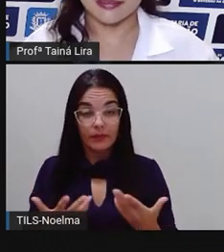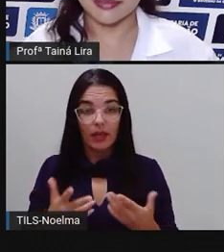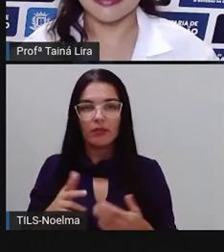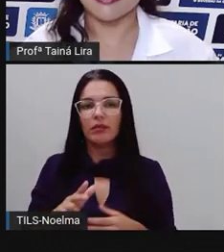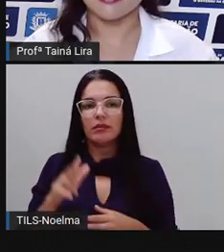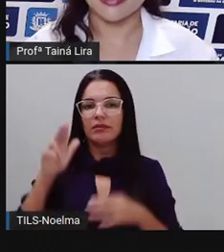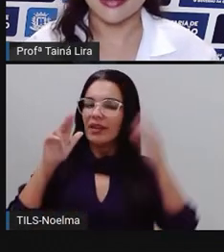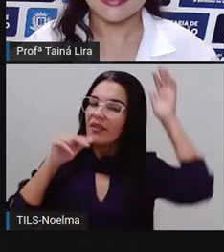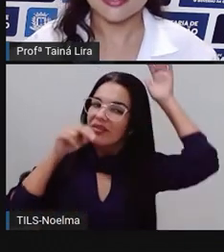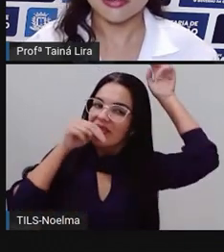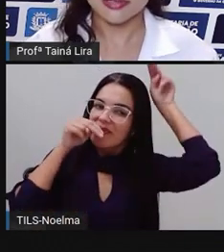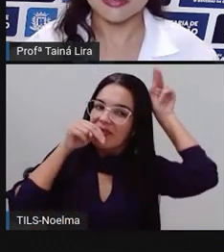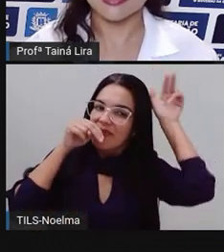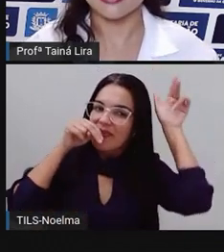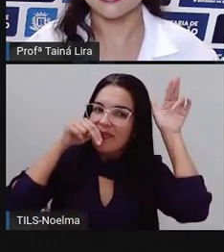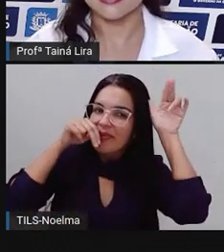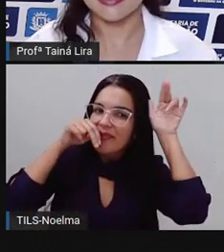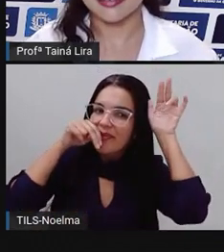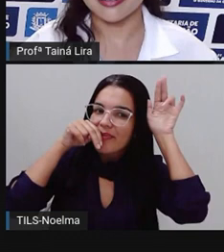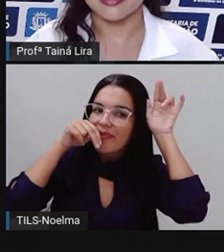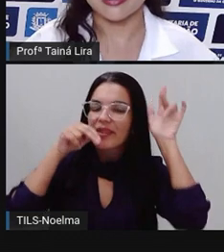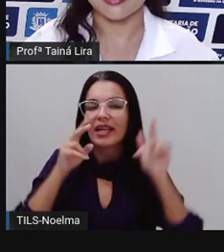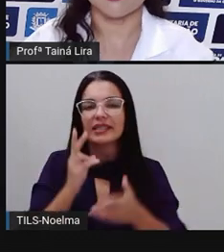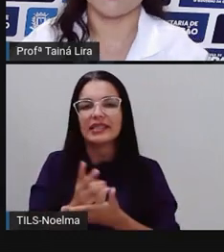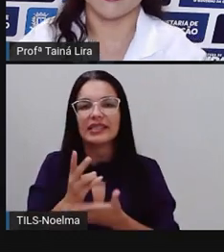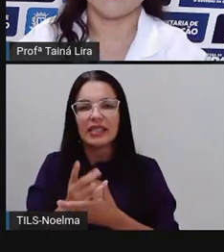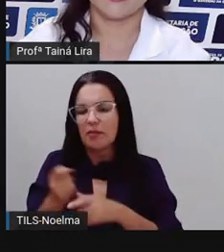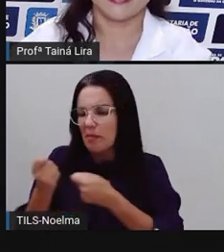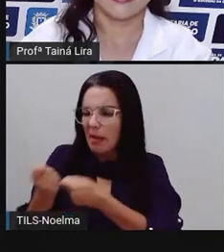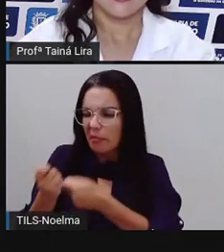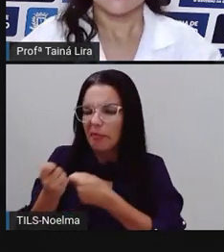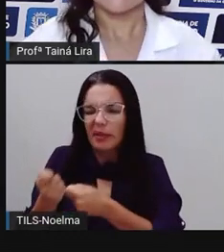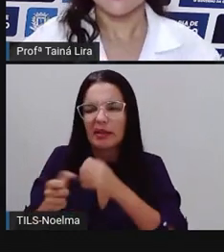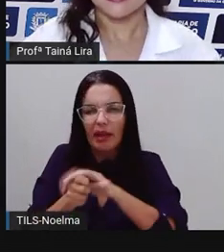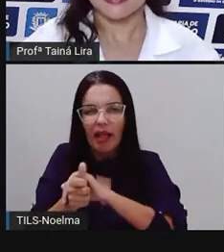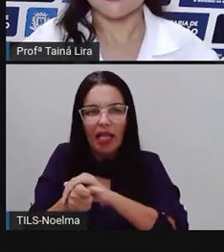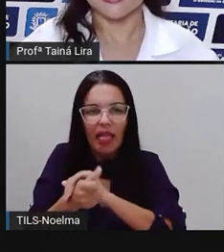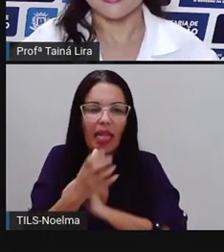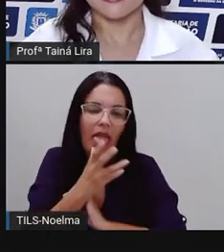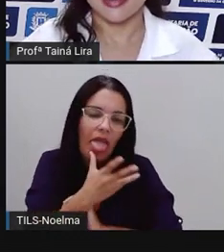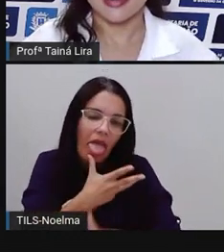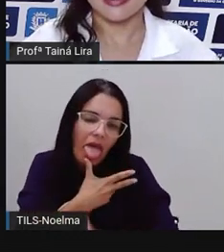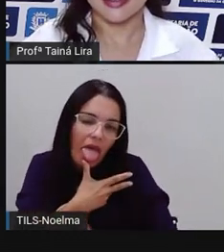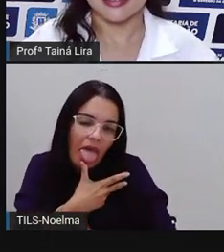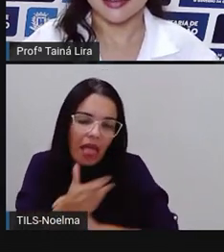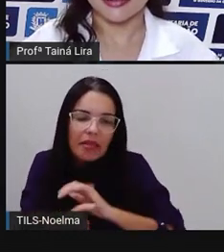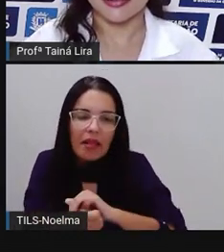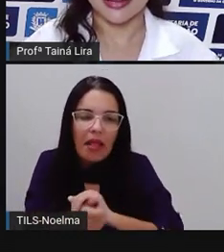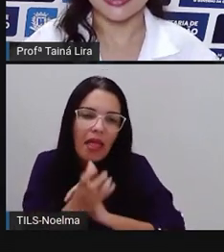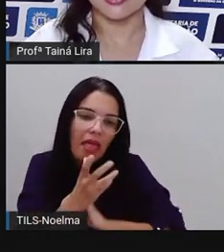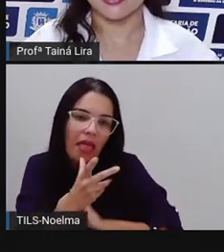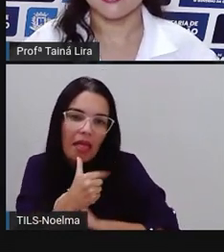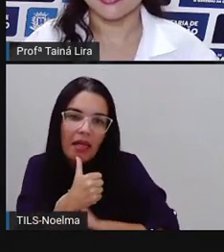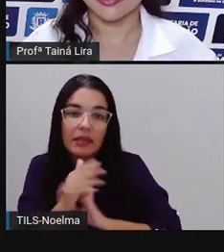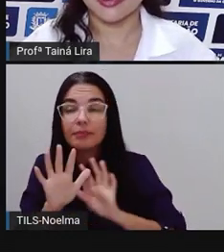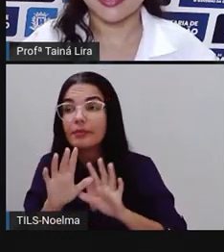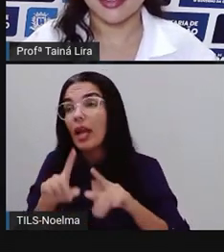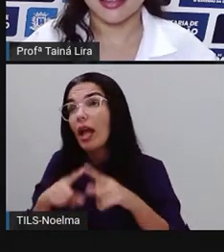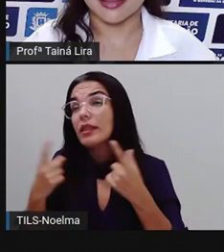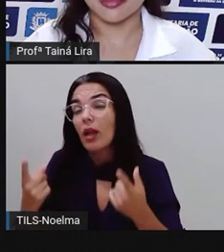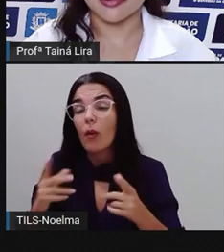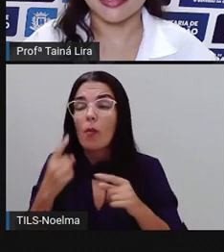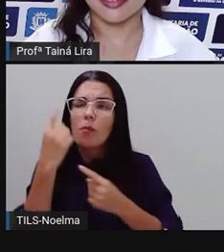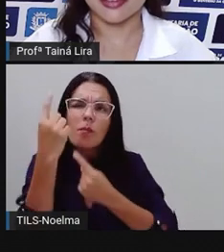A Lebre vivia caçoando da lerdeza da tartaruga. Certa vez, a tartaruga, já muito